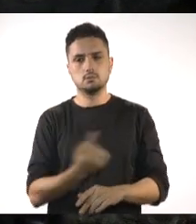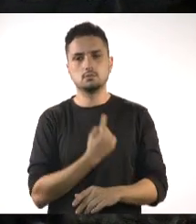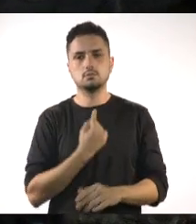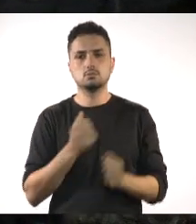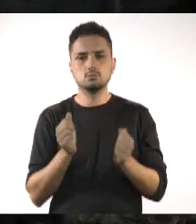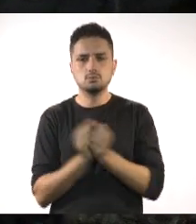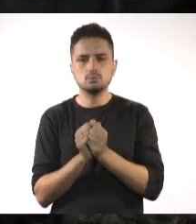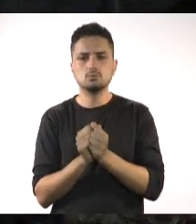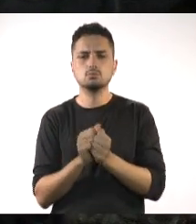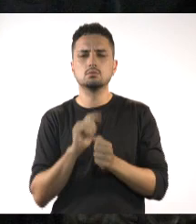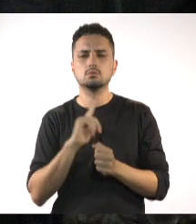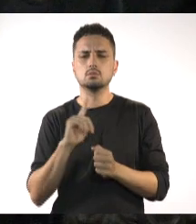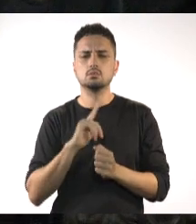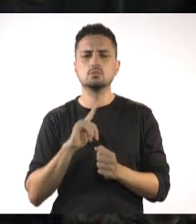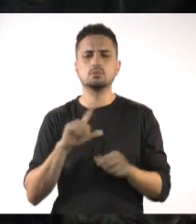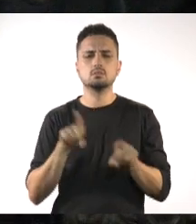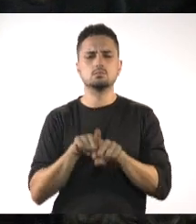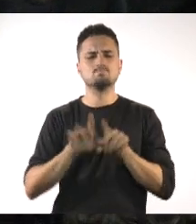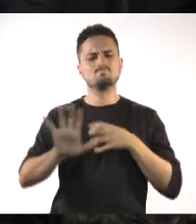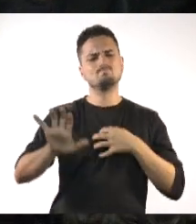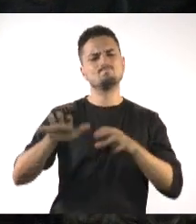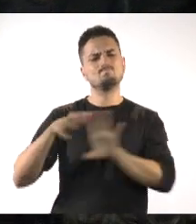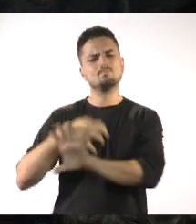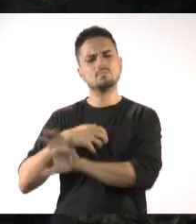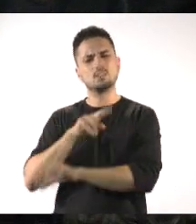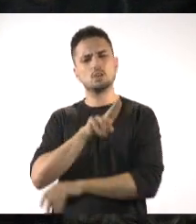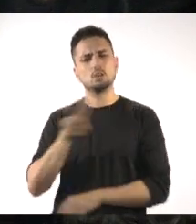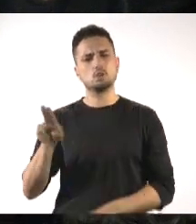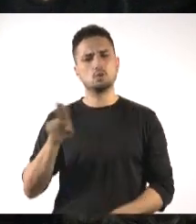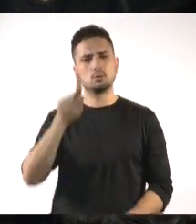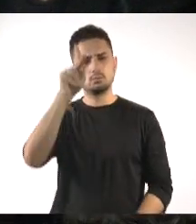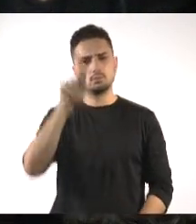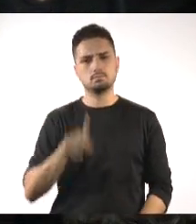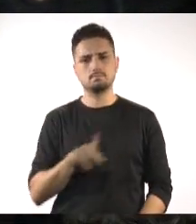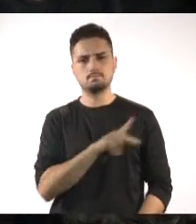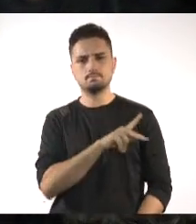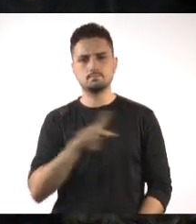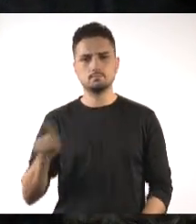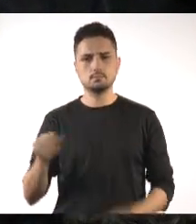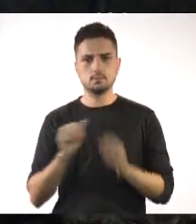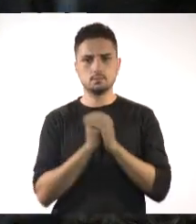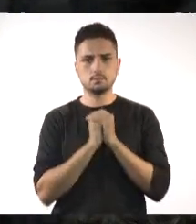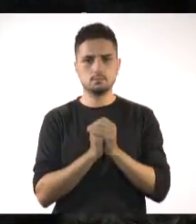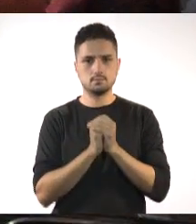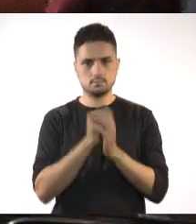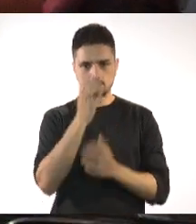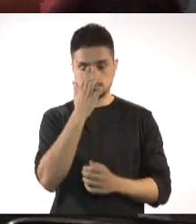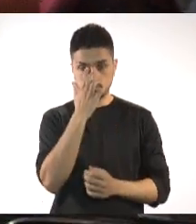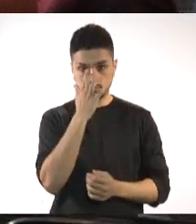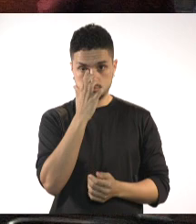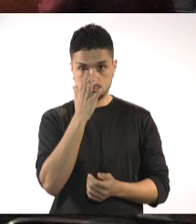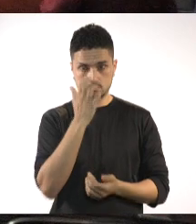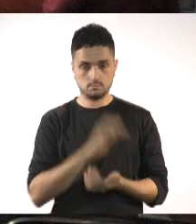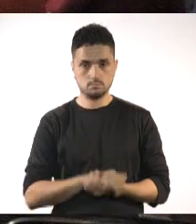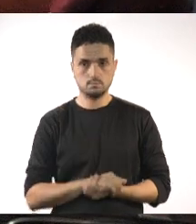ajudem mutuamente, vivam na fraternidade, em nome do Pai, e do Filho e do Espírito Santo. Amém.